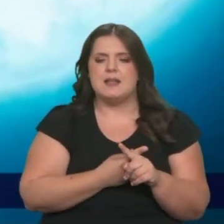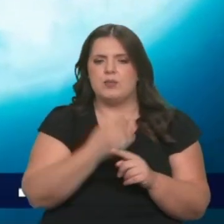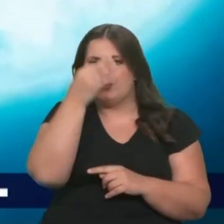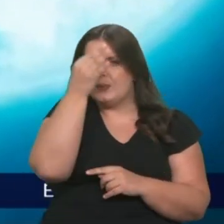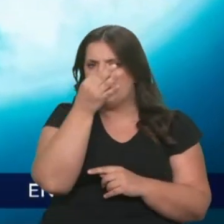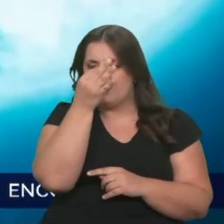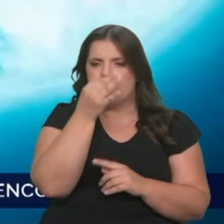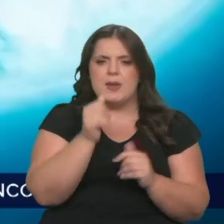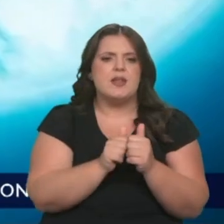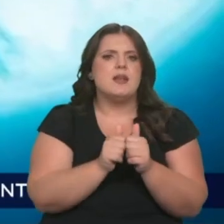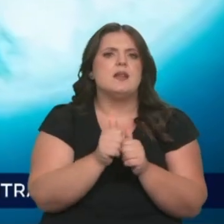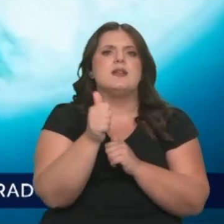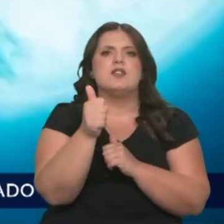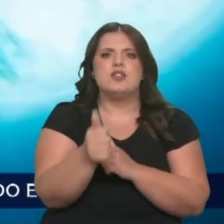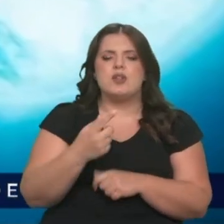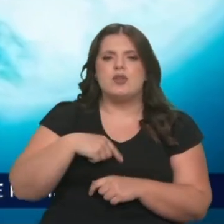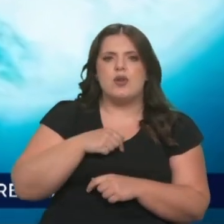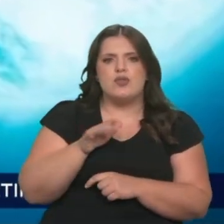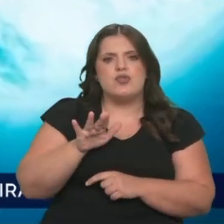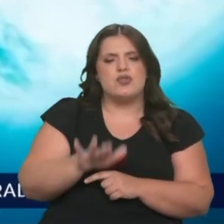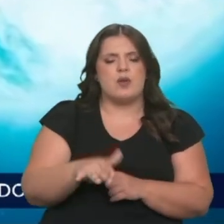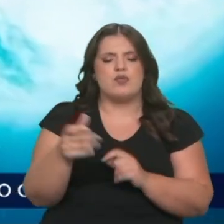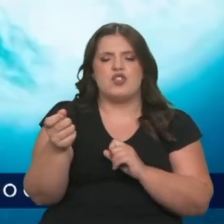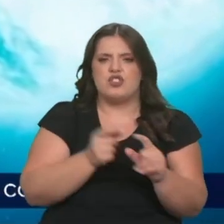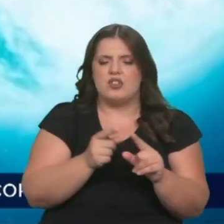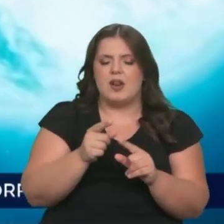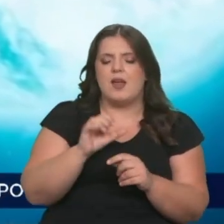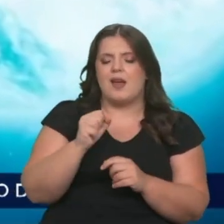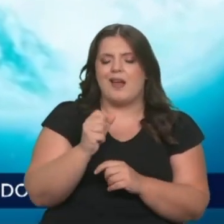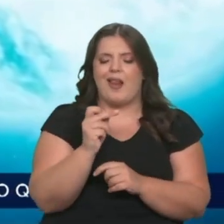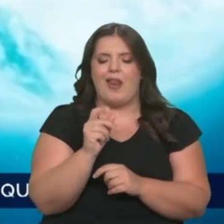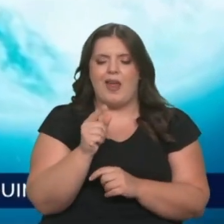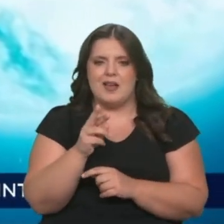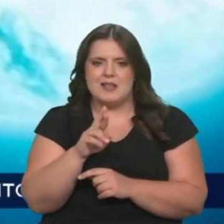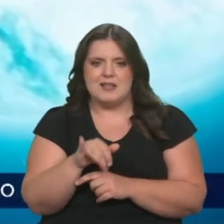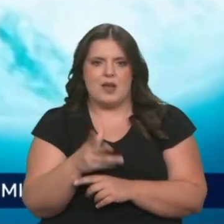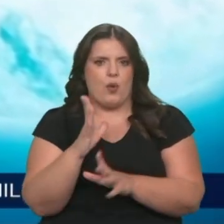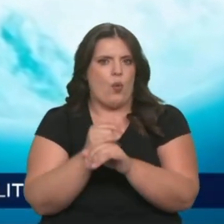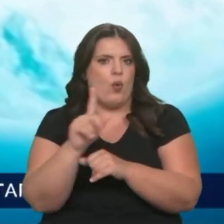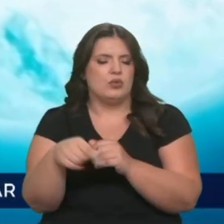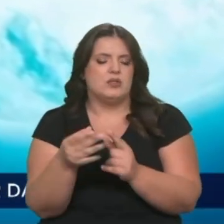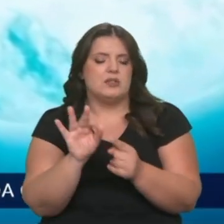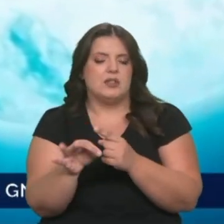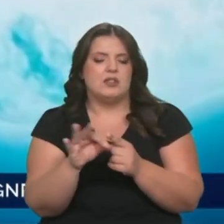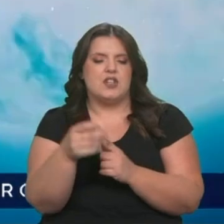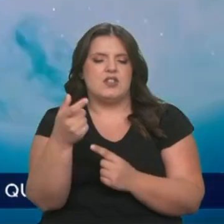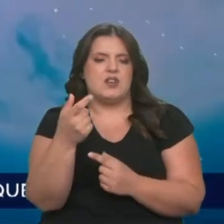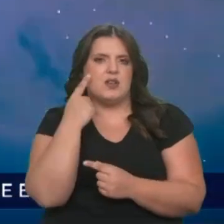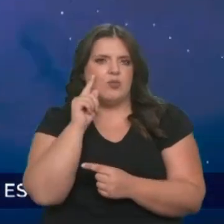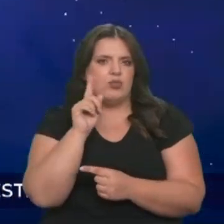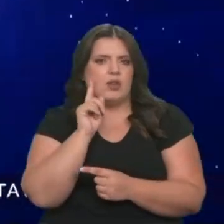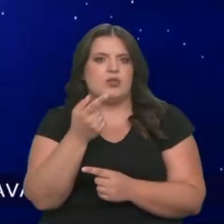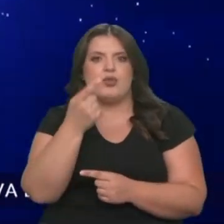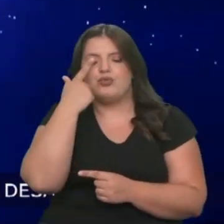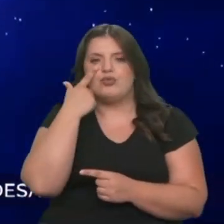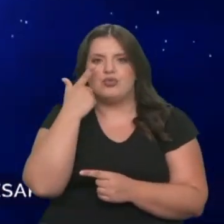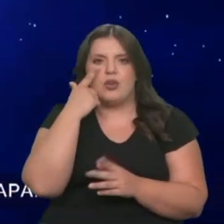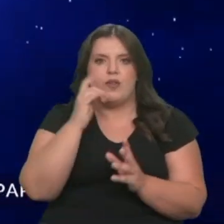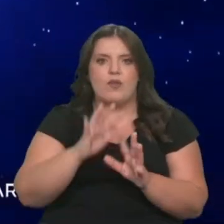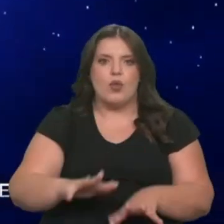da distância a que nós estamos às estrelas e às galáxias. E, portanto, é muito importante nós conhecermos as características físicas e a história